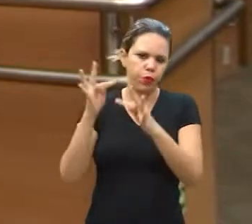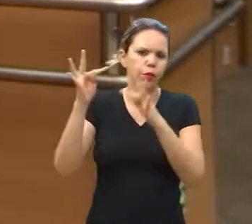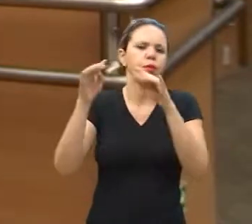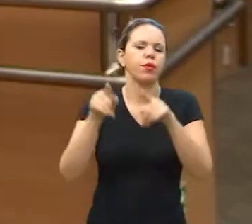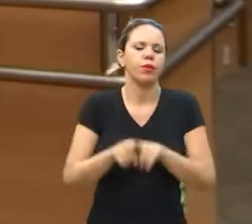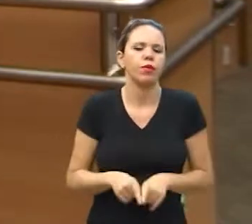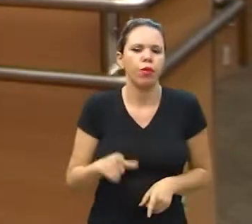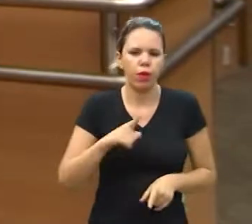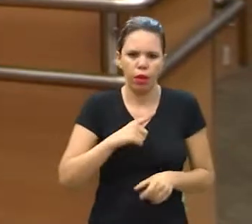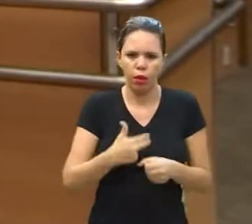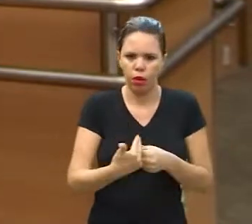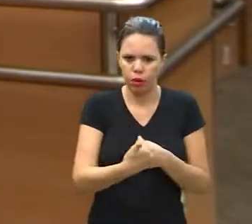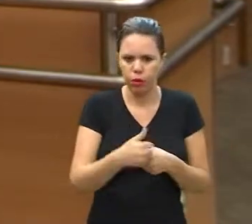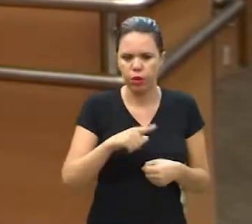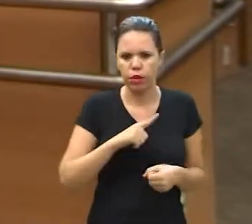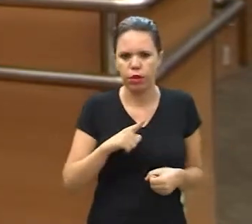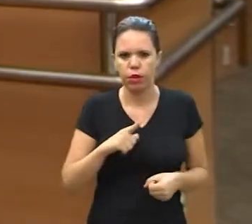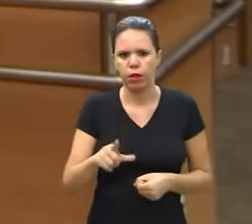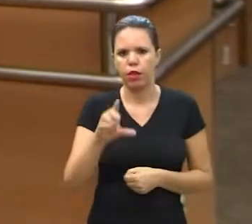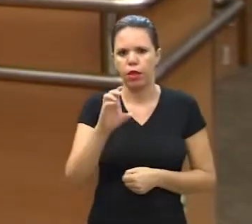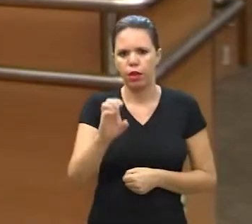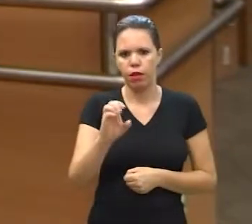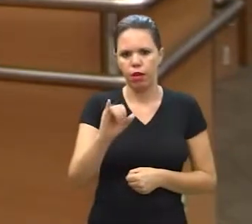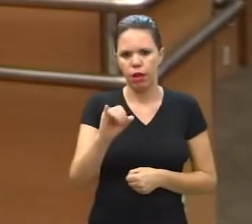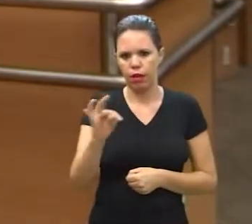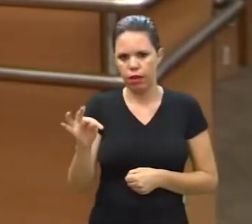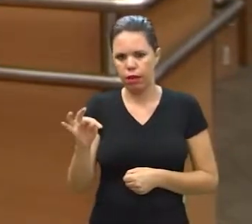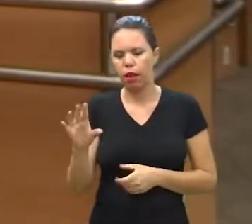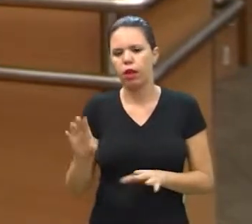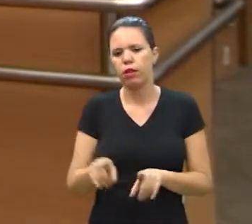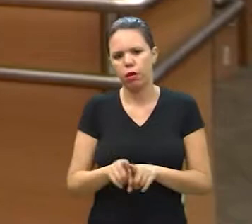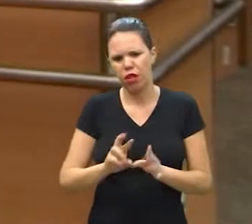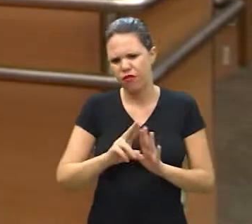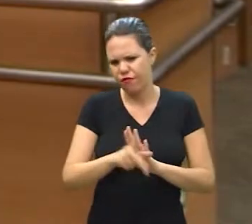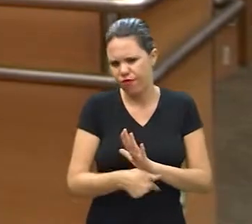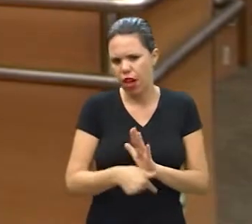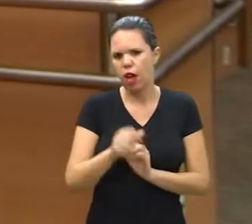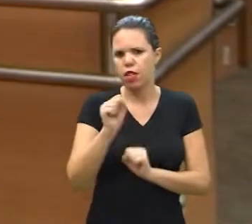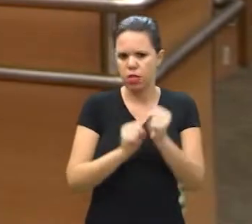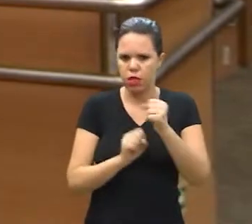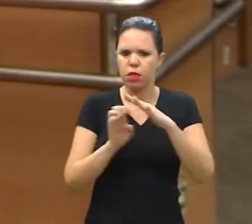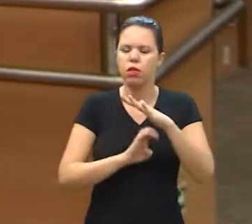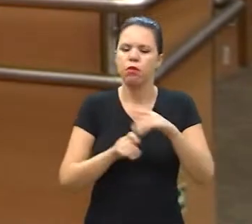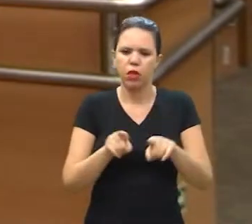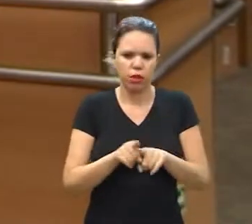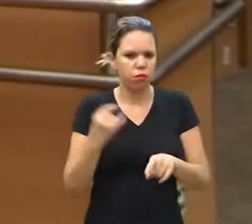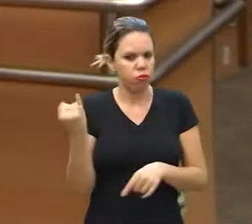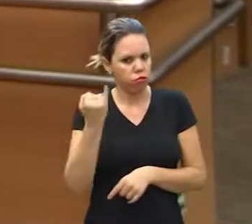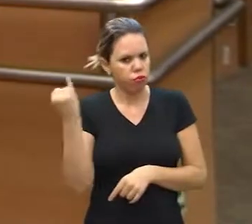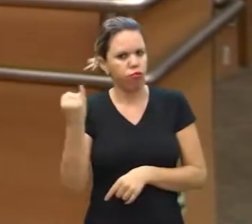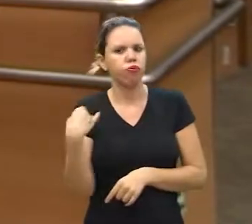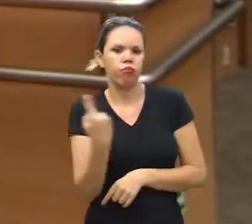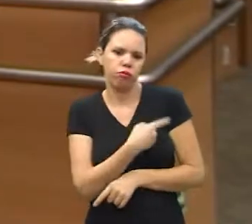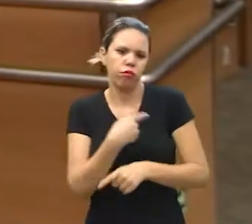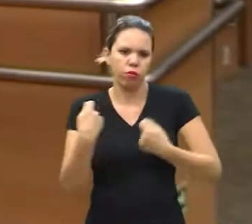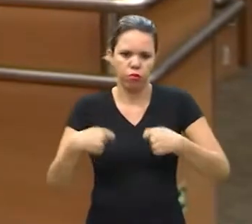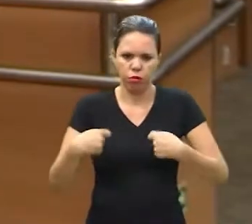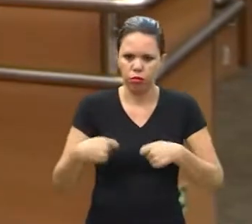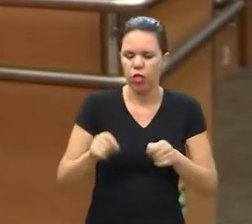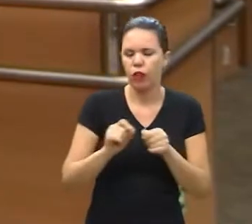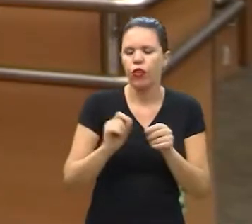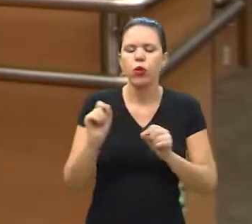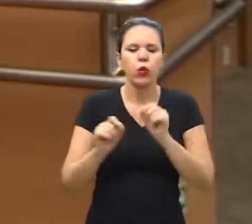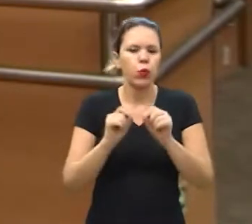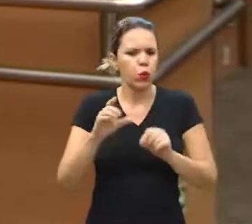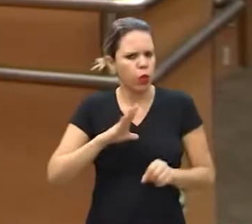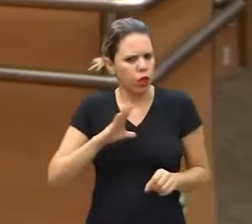tecnologia. Temos a Unicamp, temos a Ciatec, muitas empresas importantíssimas, e nós precisamos